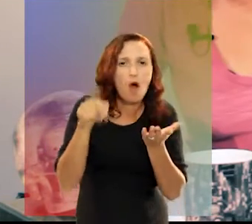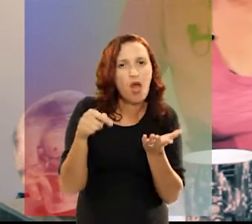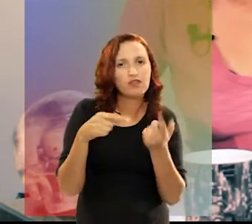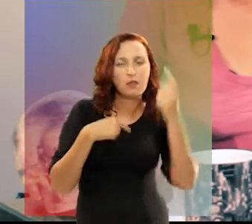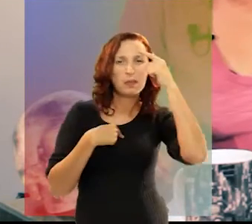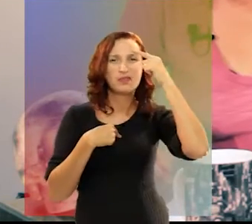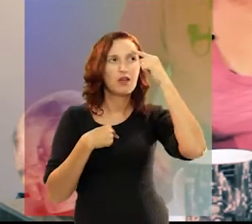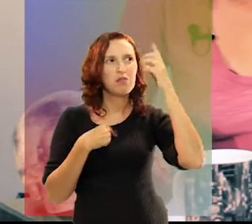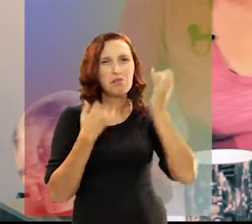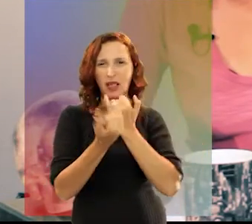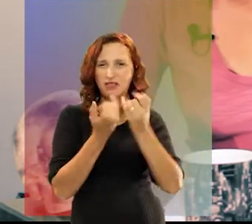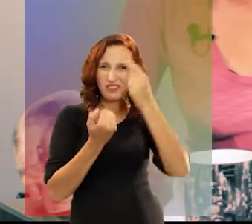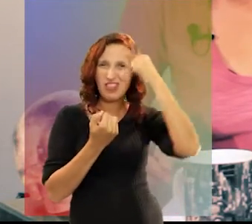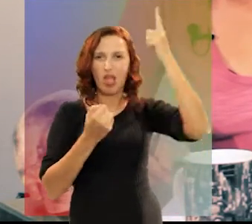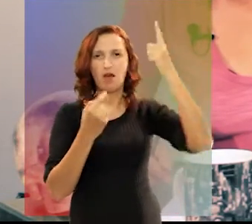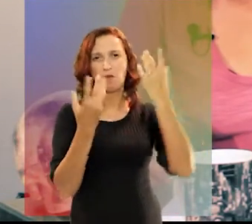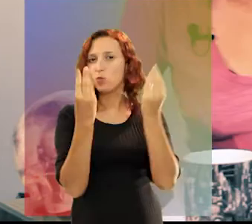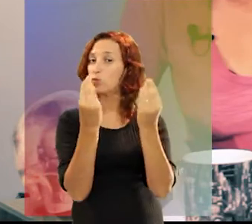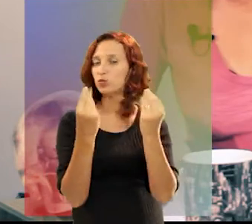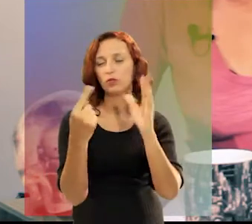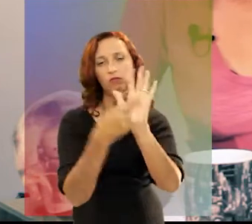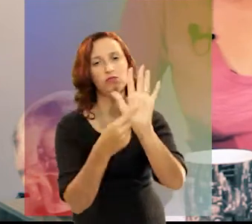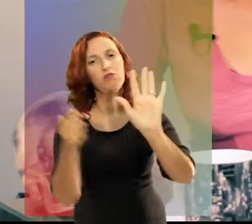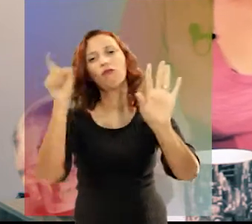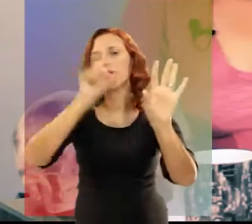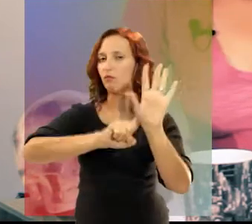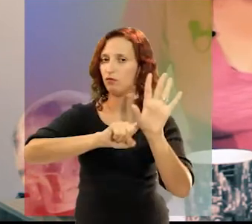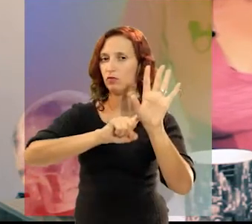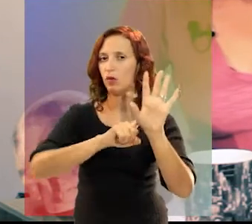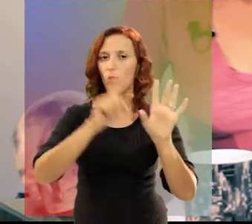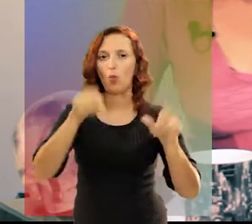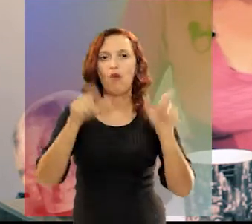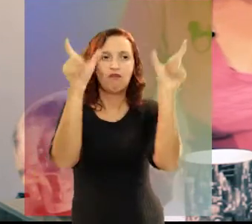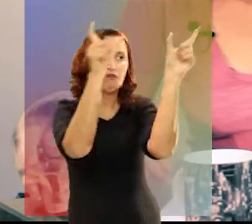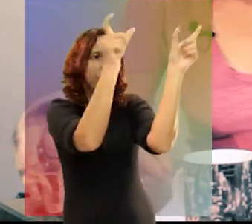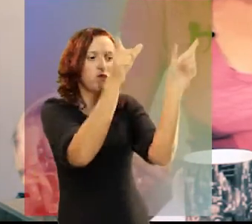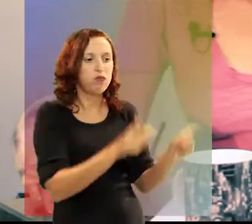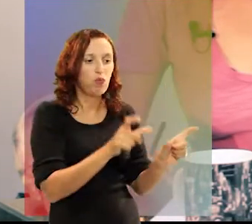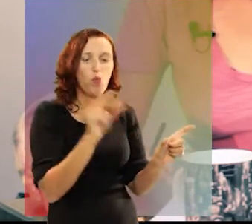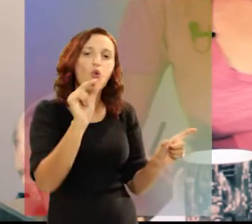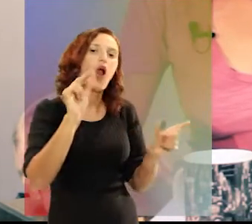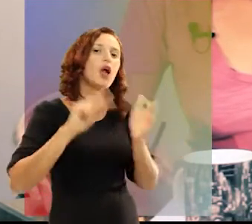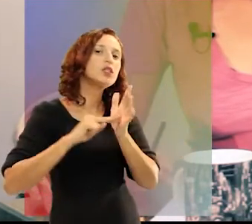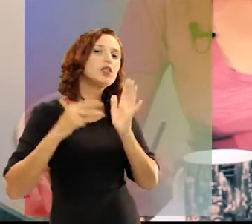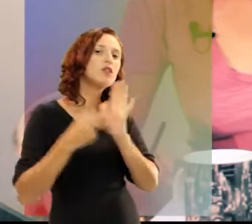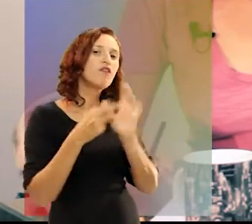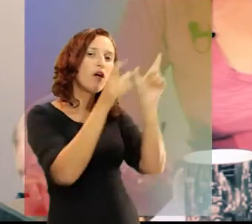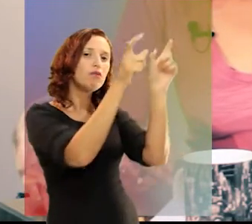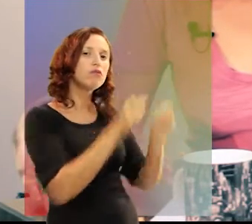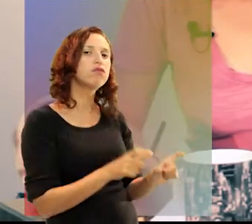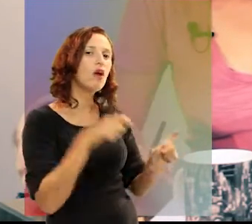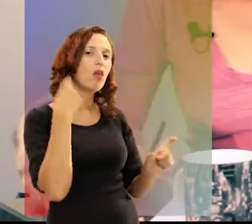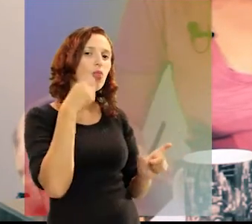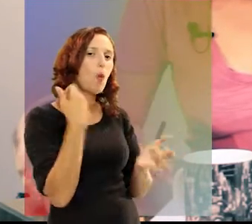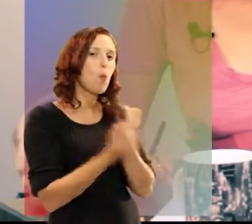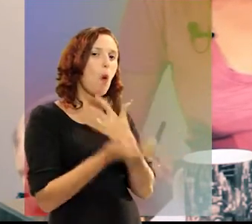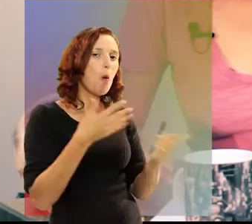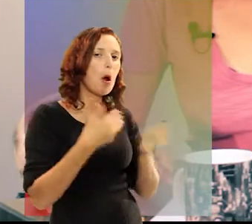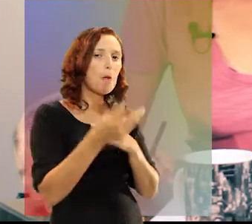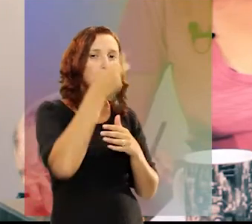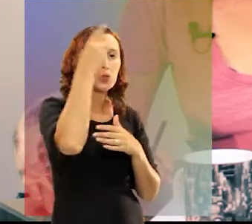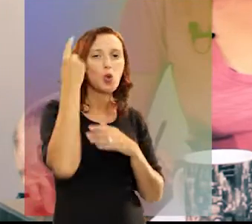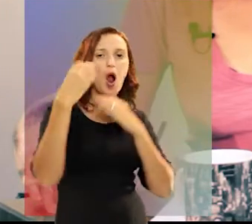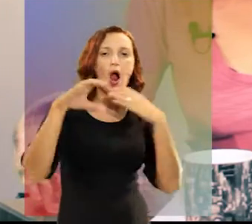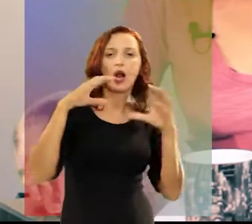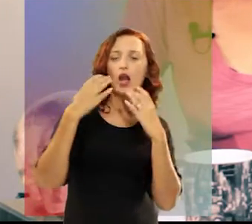essa ideia dele ser uma ideia mesmo. Ele poderia ser qualquer um daquelas pessoas, né? Não é o fato dele ser quem ele é, e sim o que ele é. Qualquer pessoa poderia cantar